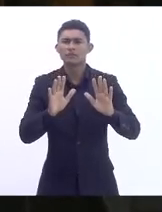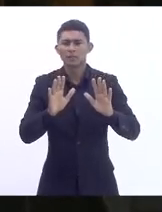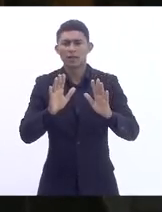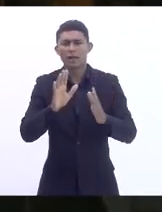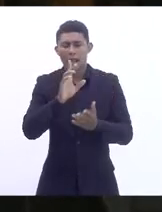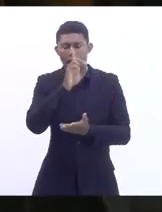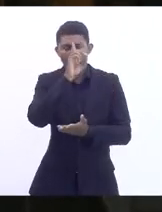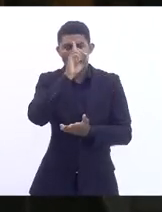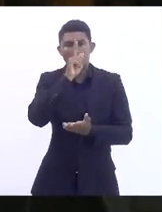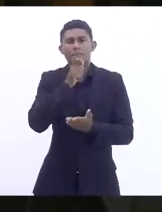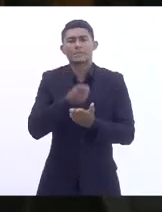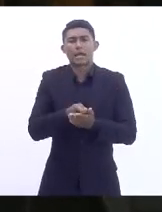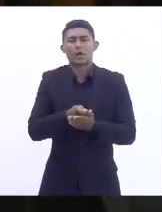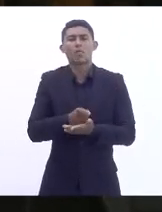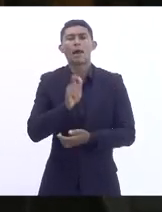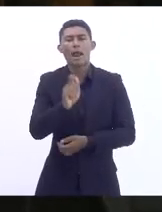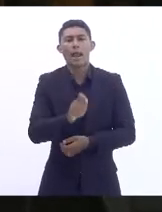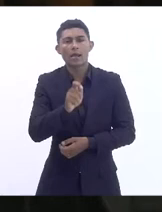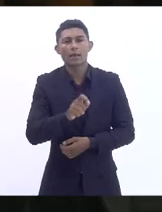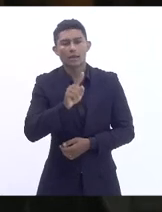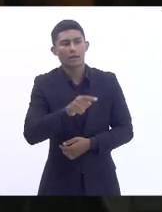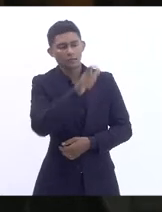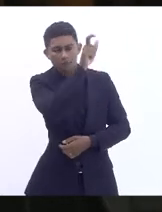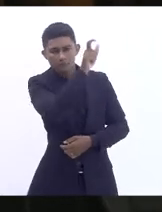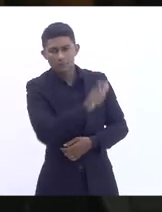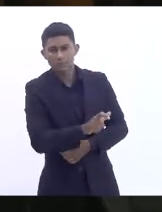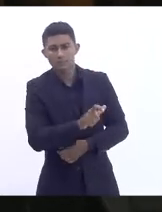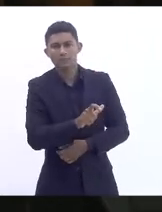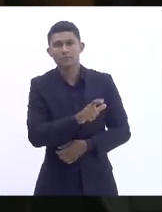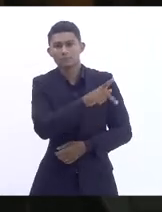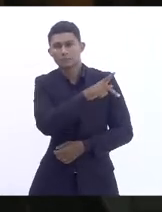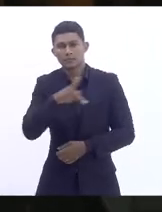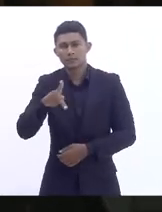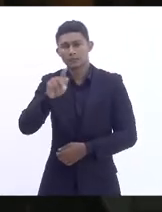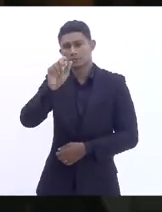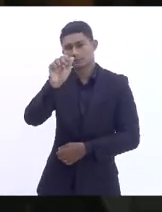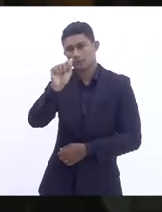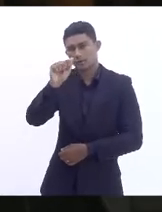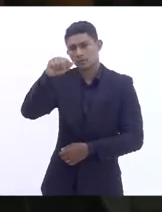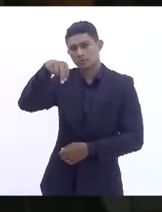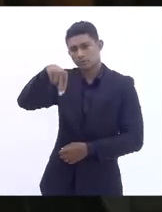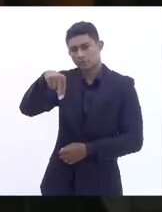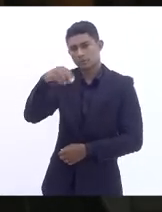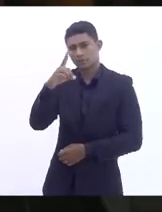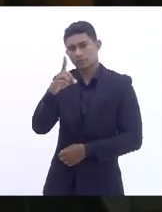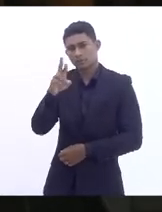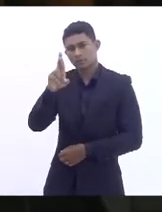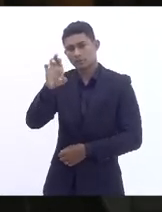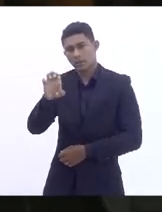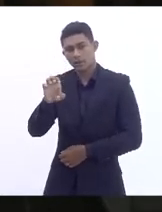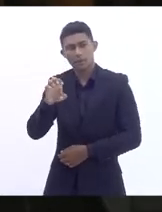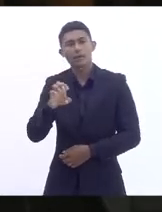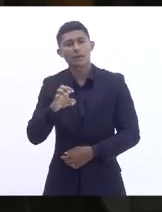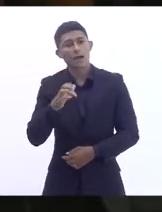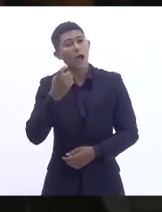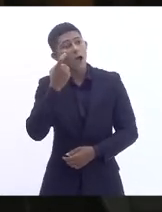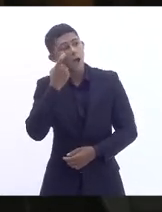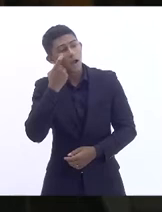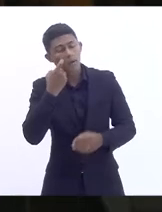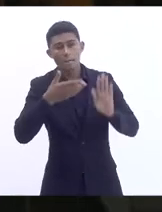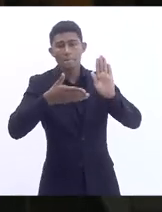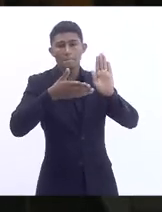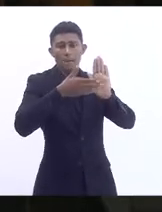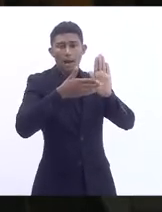do presidente André Ciliano, vamos conversar com ele para trazer esse veto à